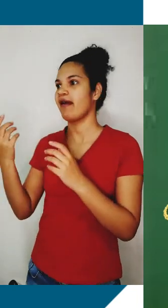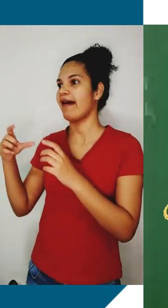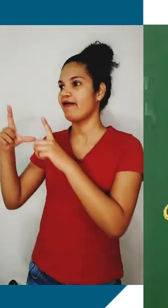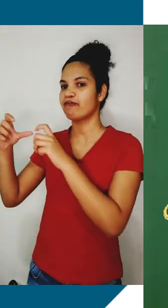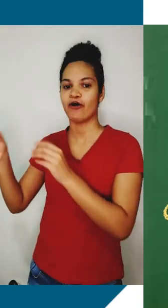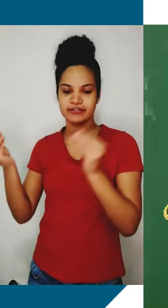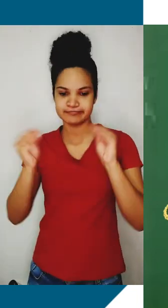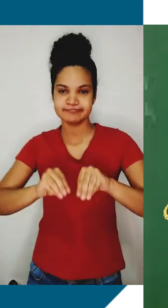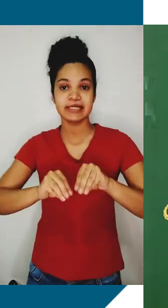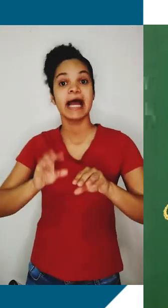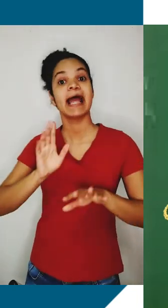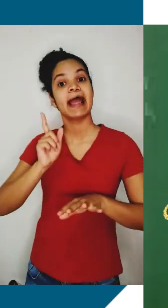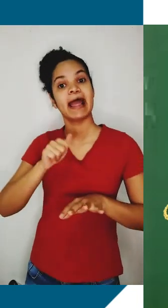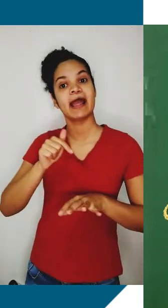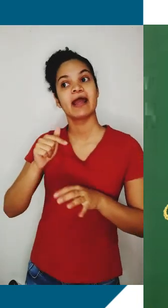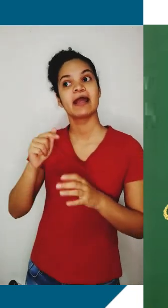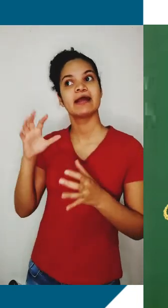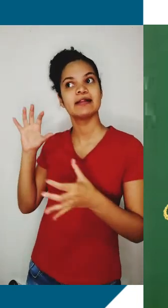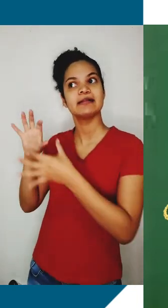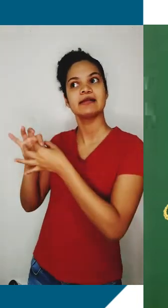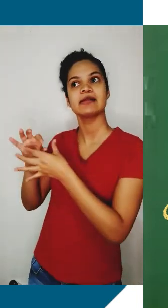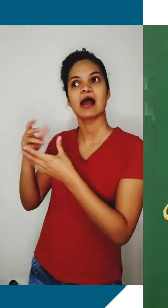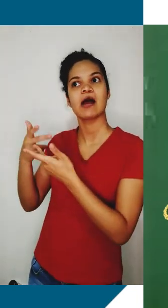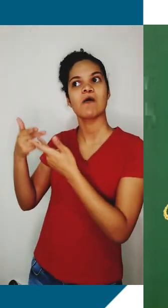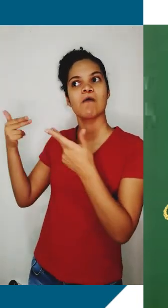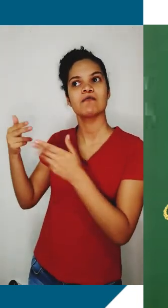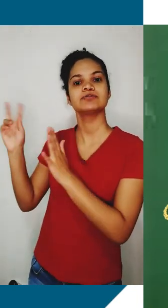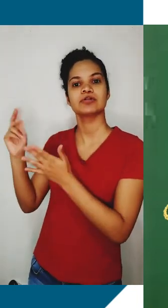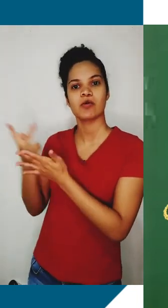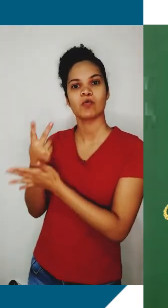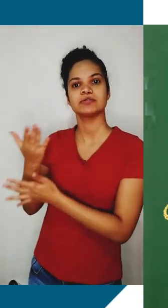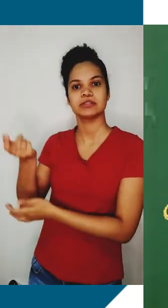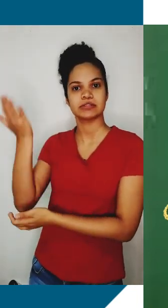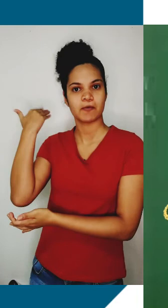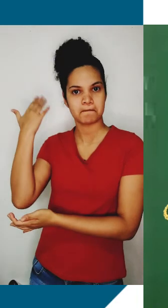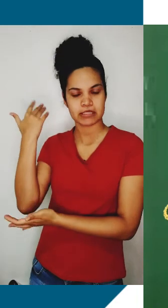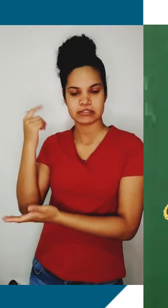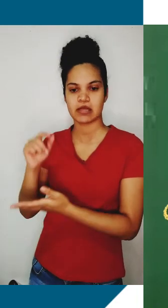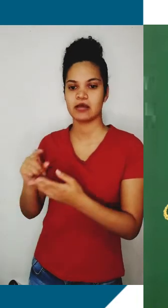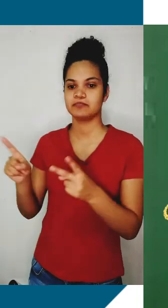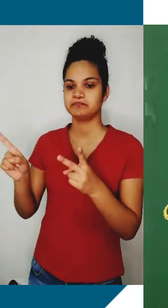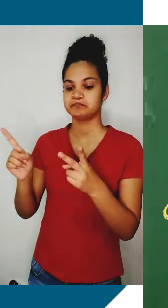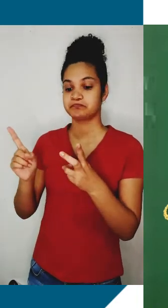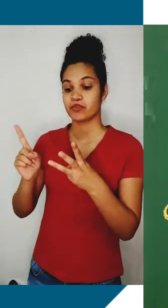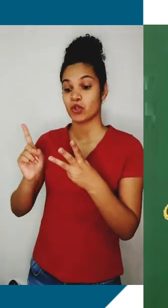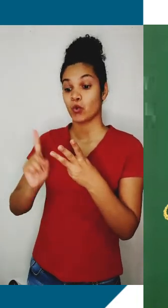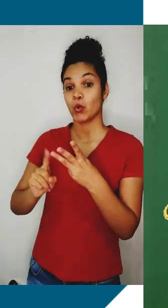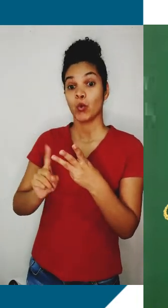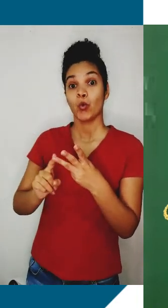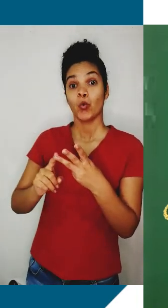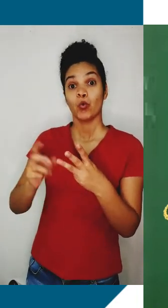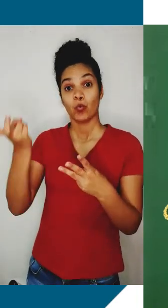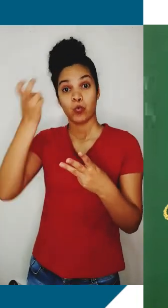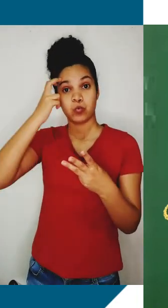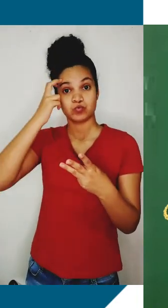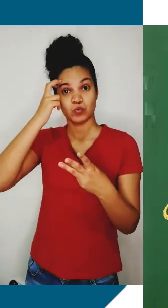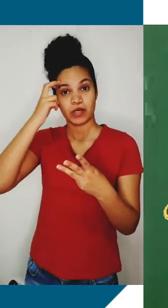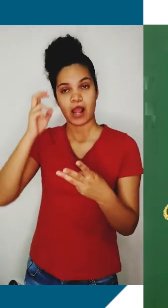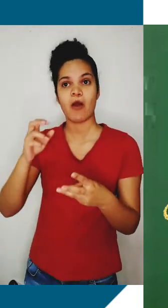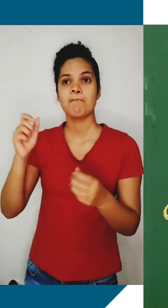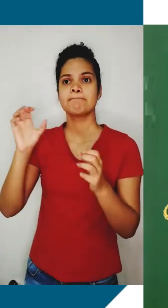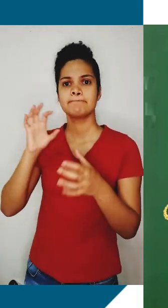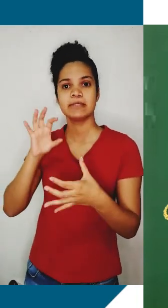A estratégia cultural, que é relacionar a proposta temática a um elemento da cultura, música,